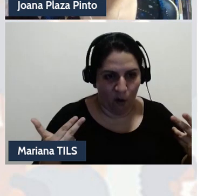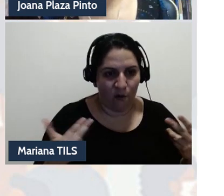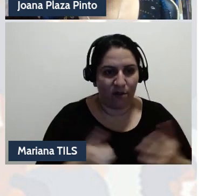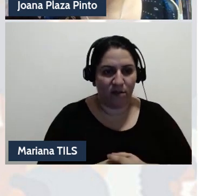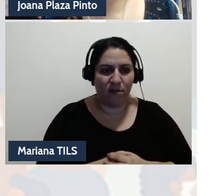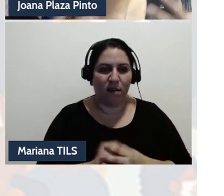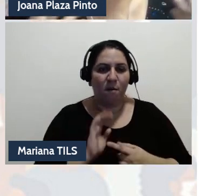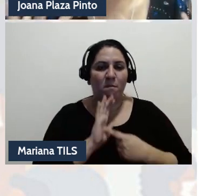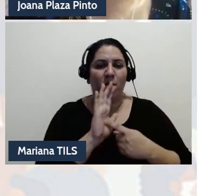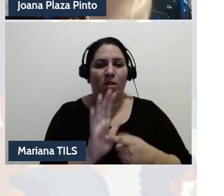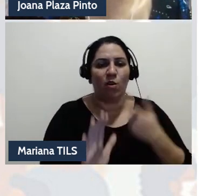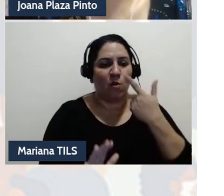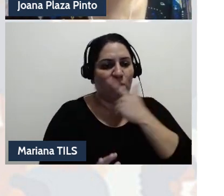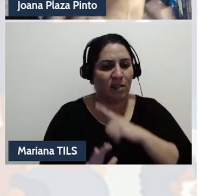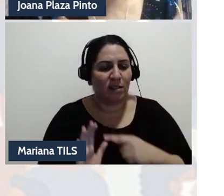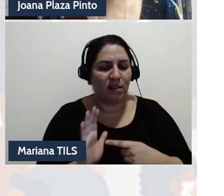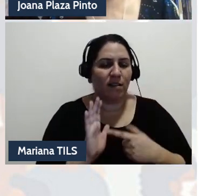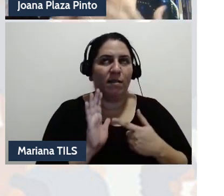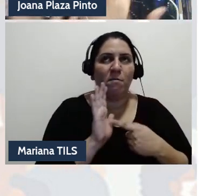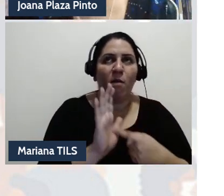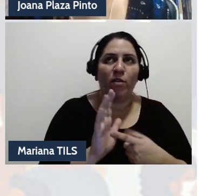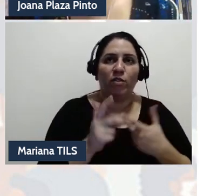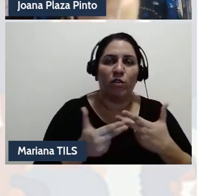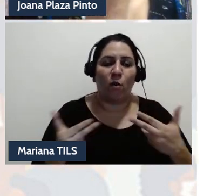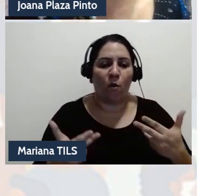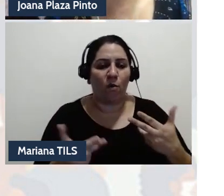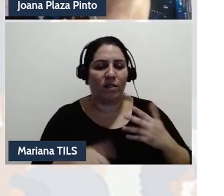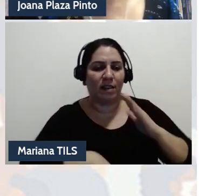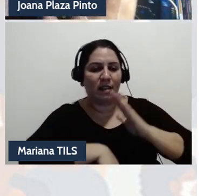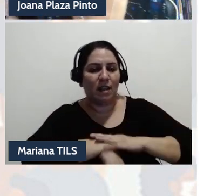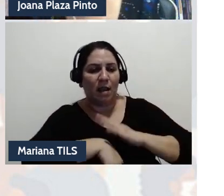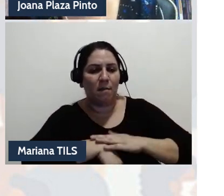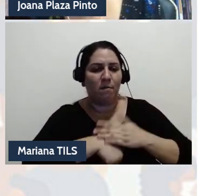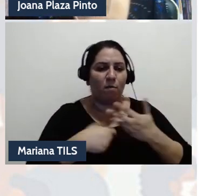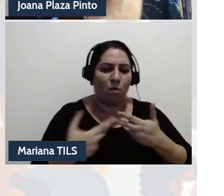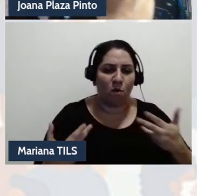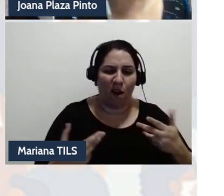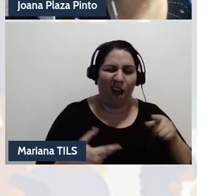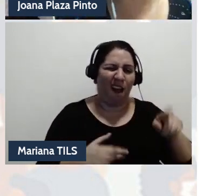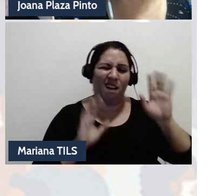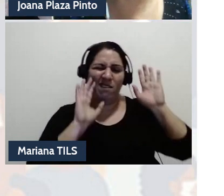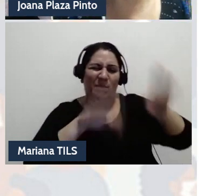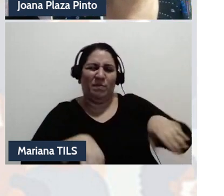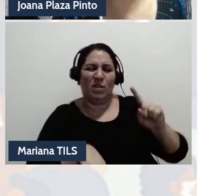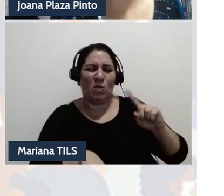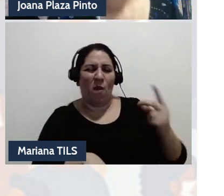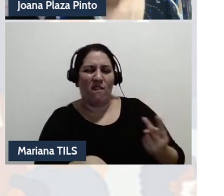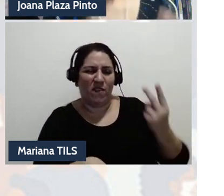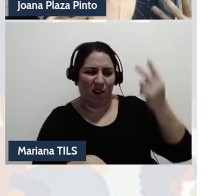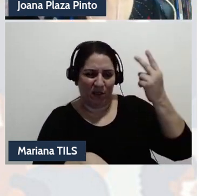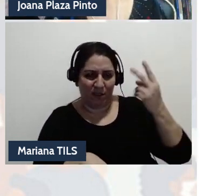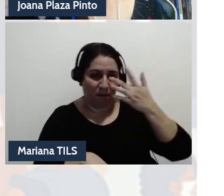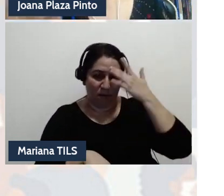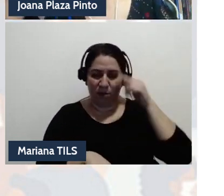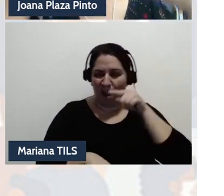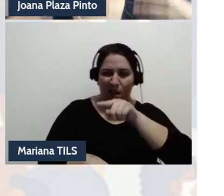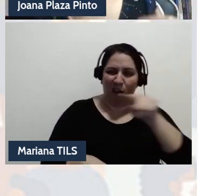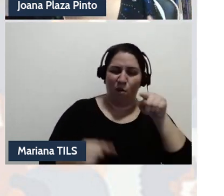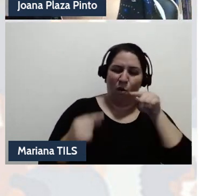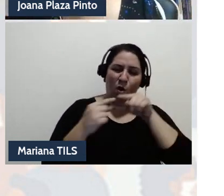sobre certas coisas, quer dizer, gastarem o tempo com aquilo que é considerado desvalorizado ou excepcional para aqueles corpos,